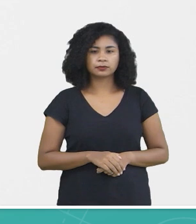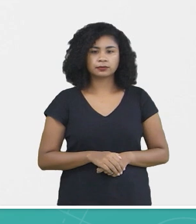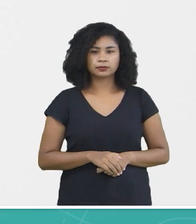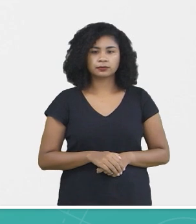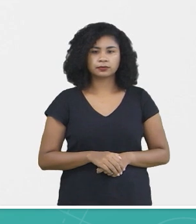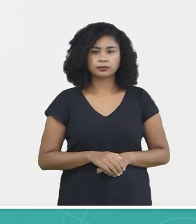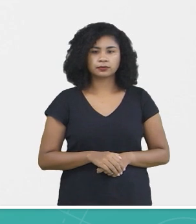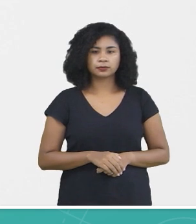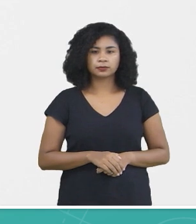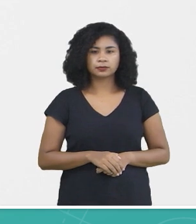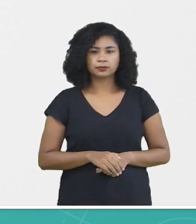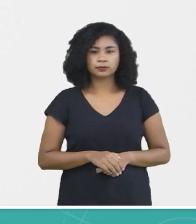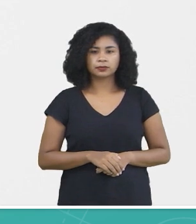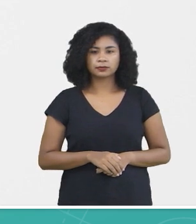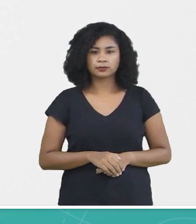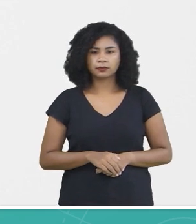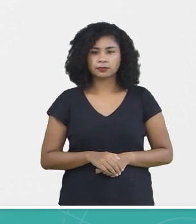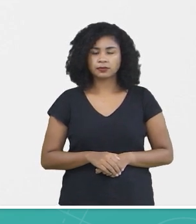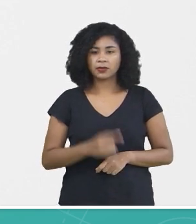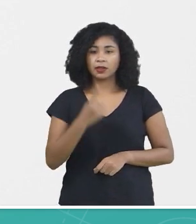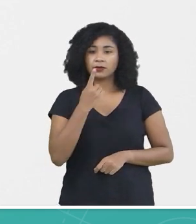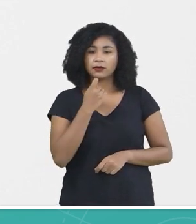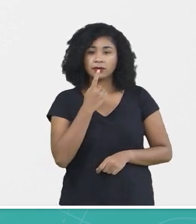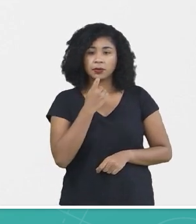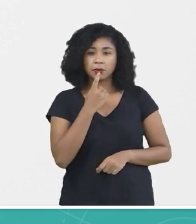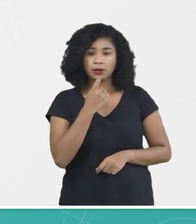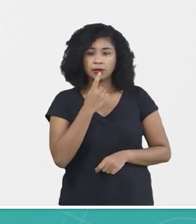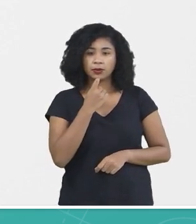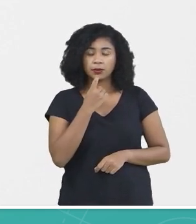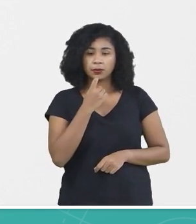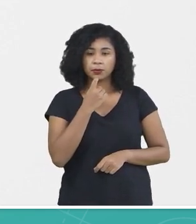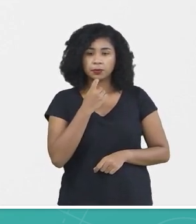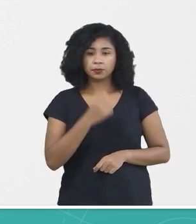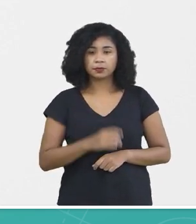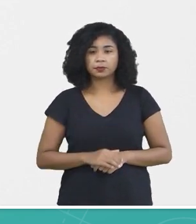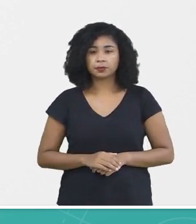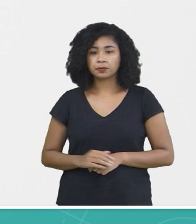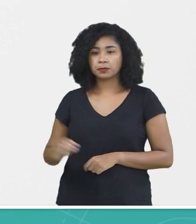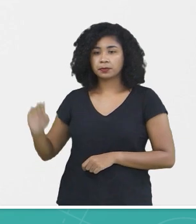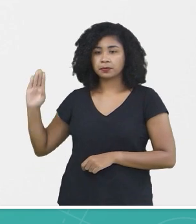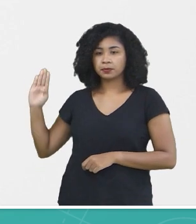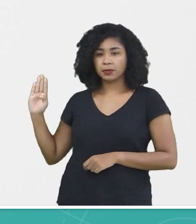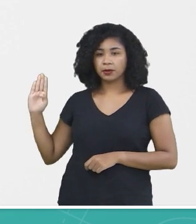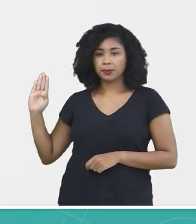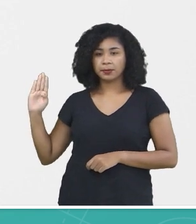e vou colocar aqui uma outra reta e chamar de reta B.